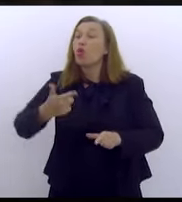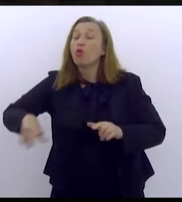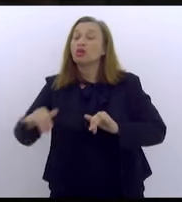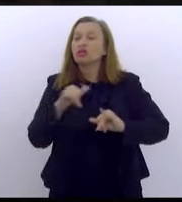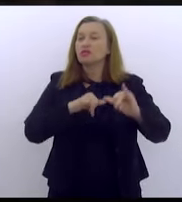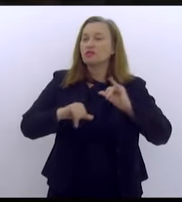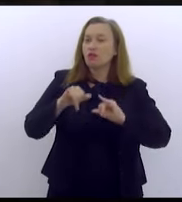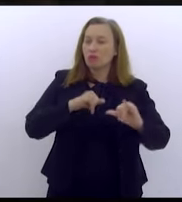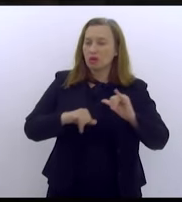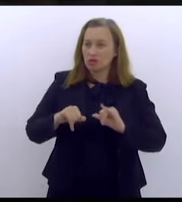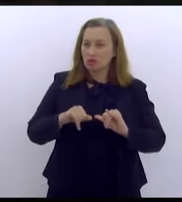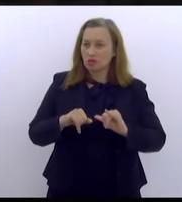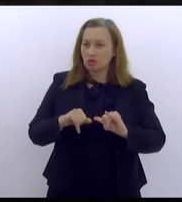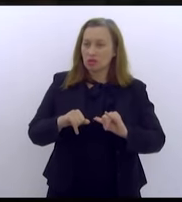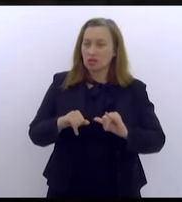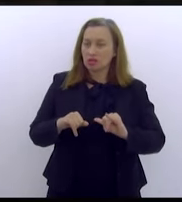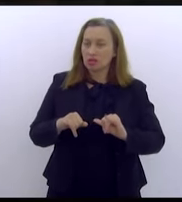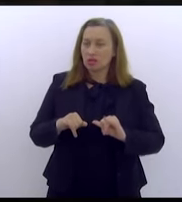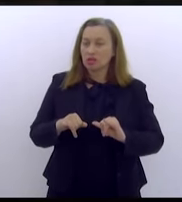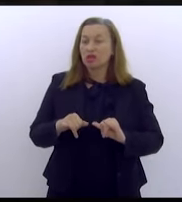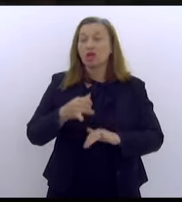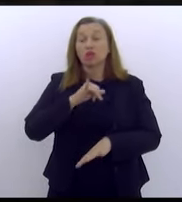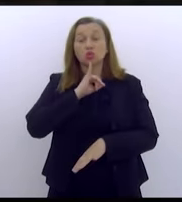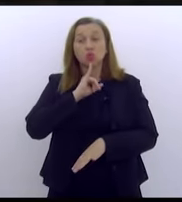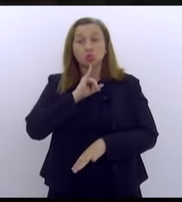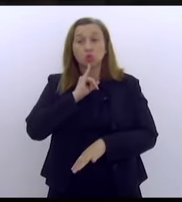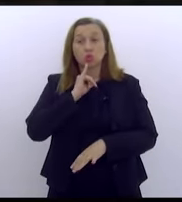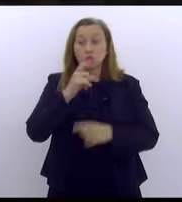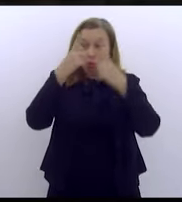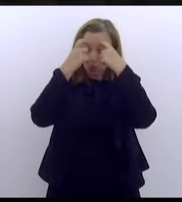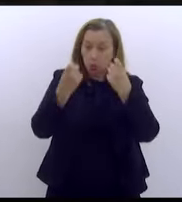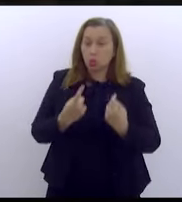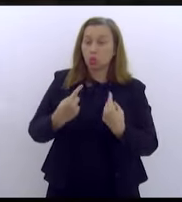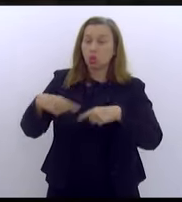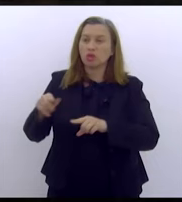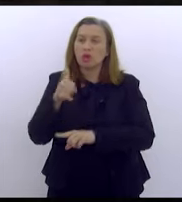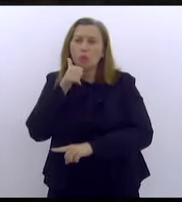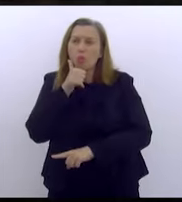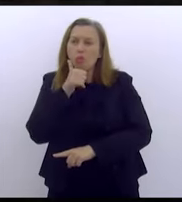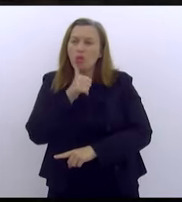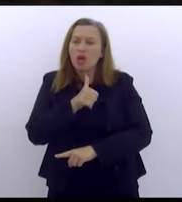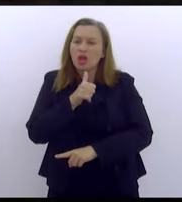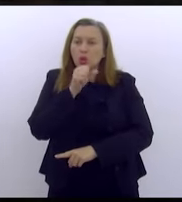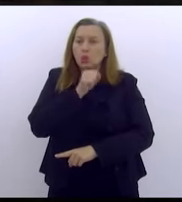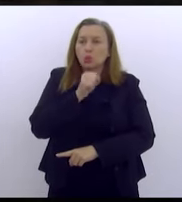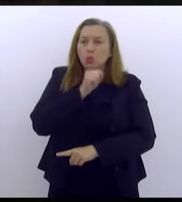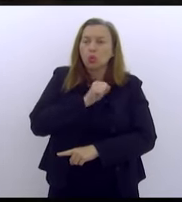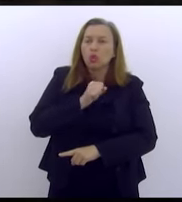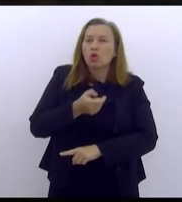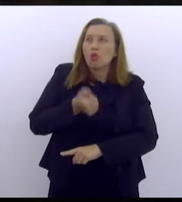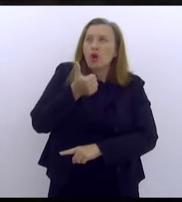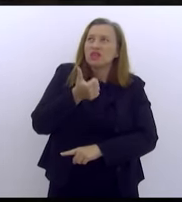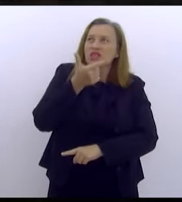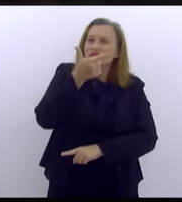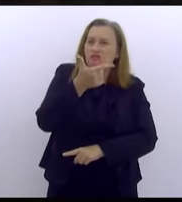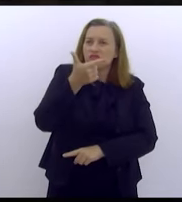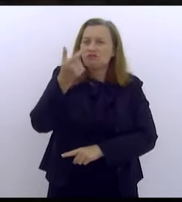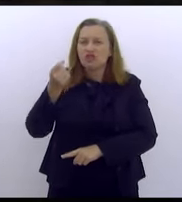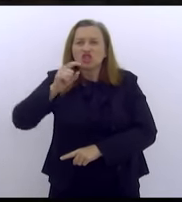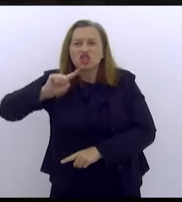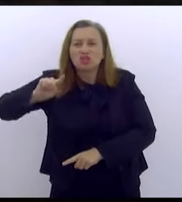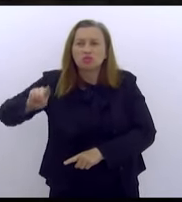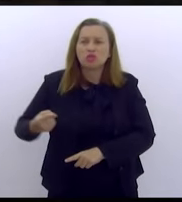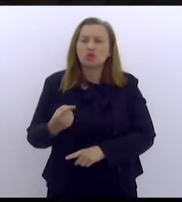são alarmantes sobre a violência contra as mulheres idosas. Das quase 20 mil notificações